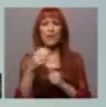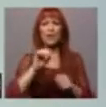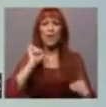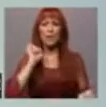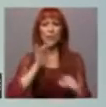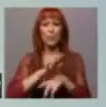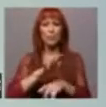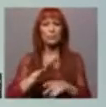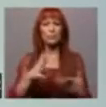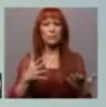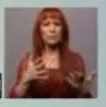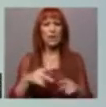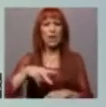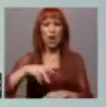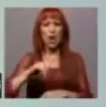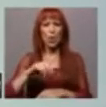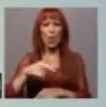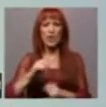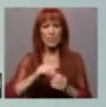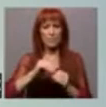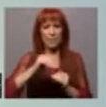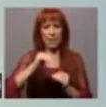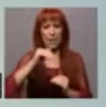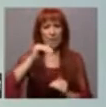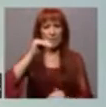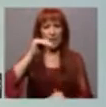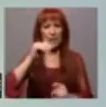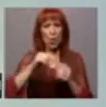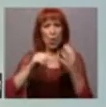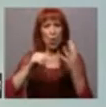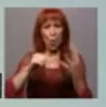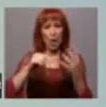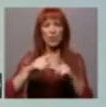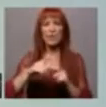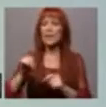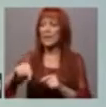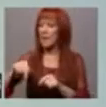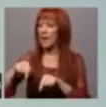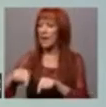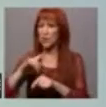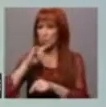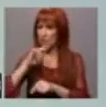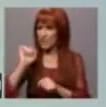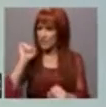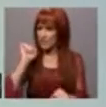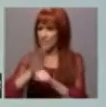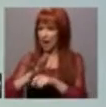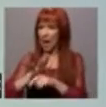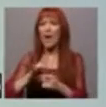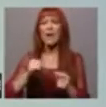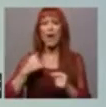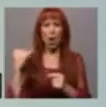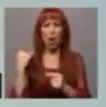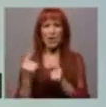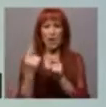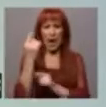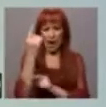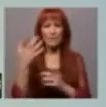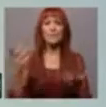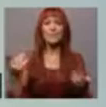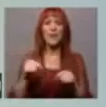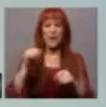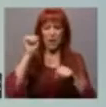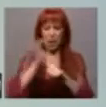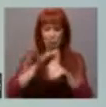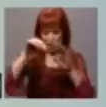ondas são de noroeste, aumentam gradualmente também para 4 metros, também aqui com o aviso de agitação marítima para a costa norte. Na costa